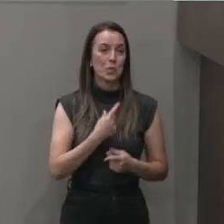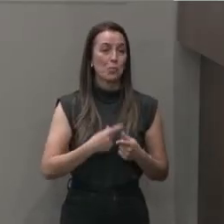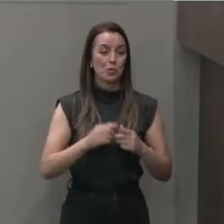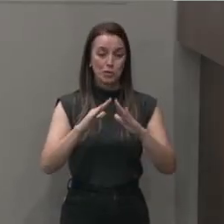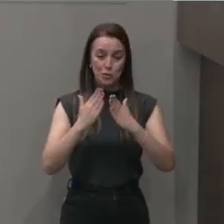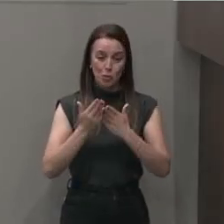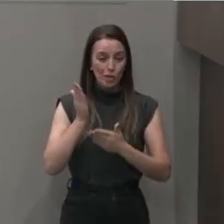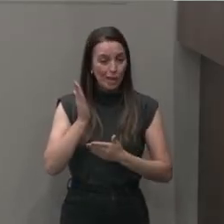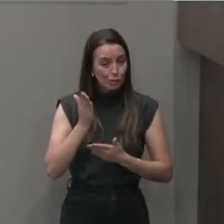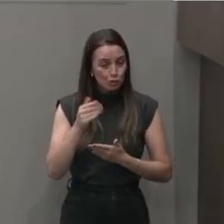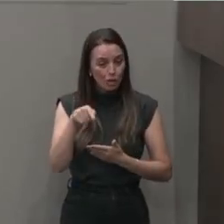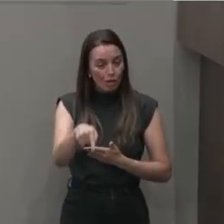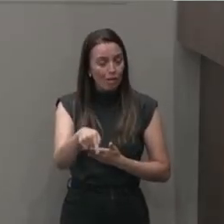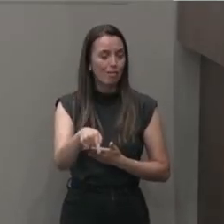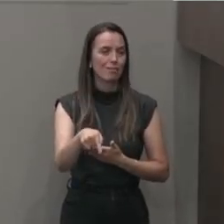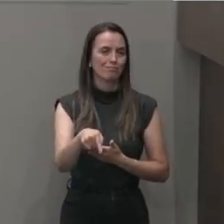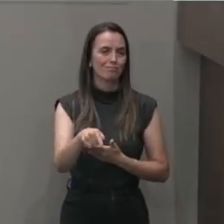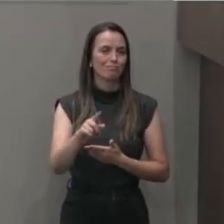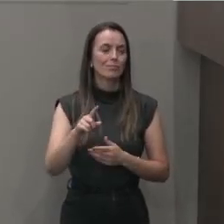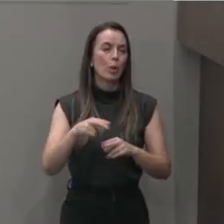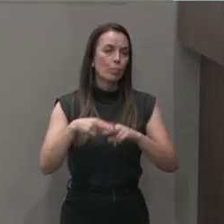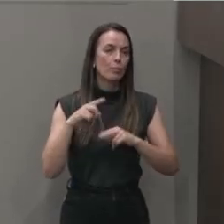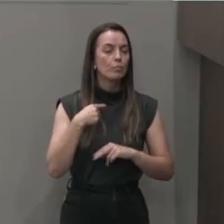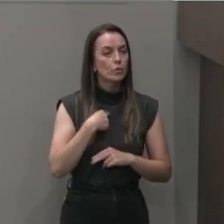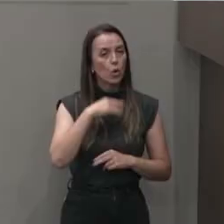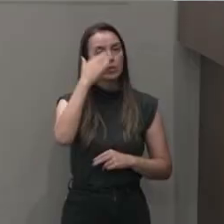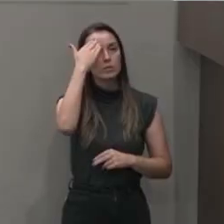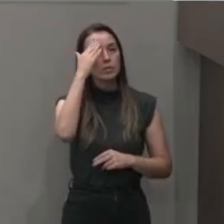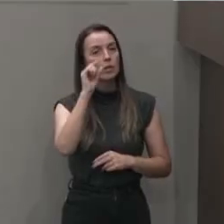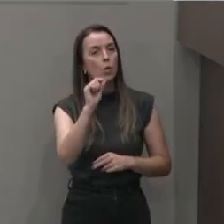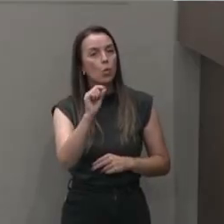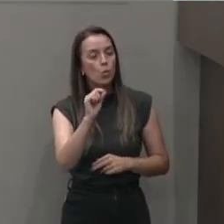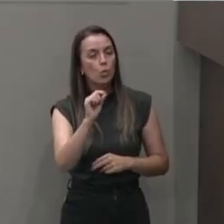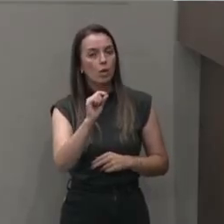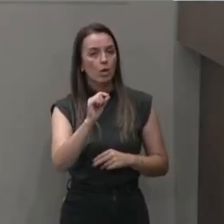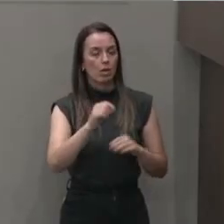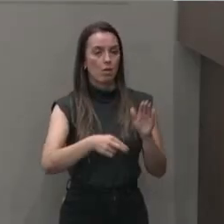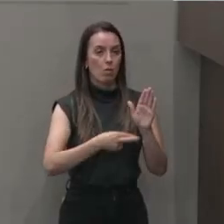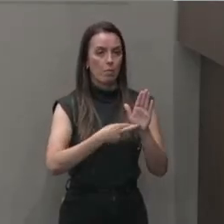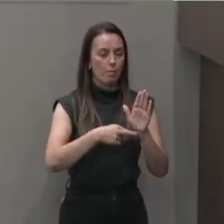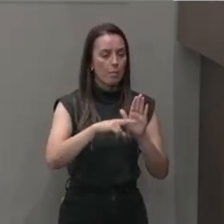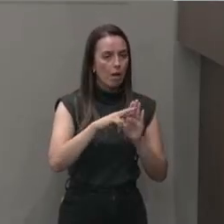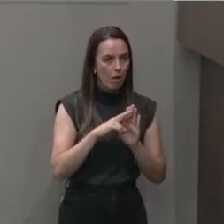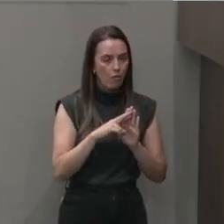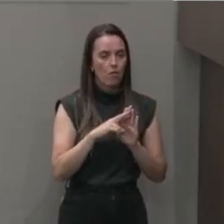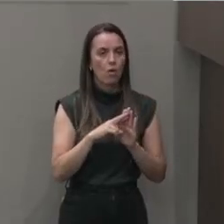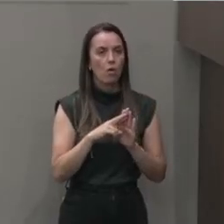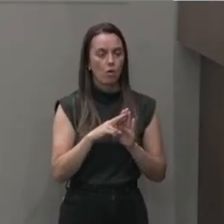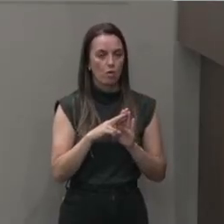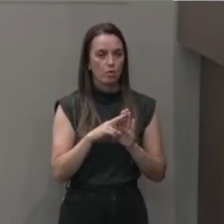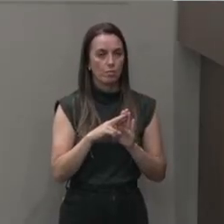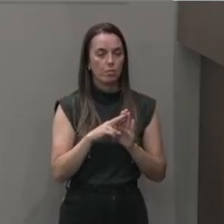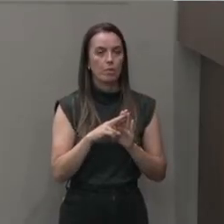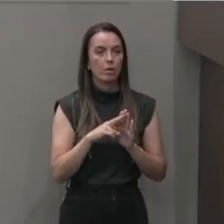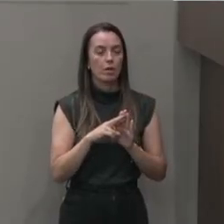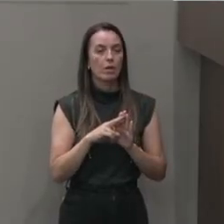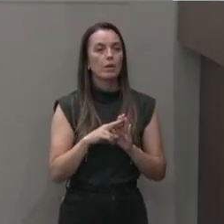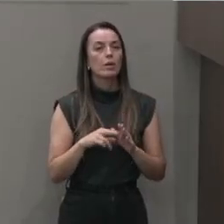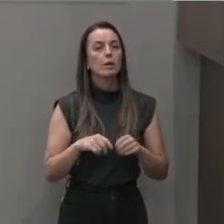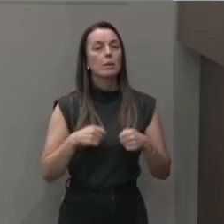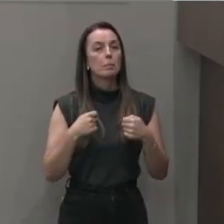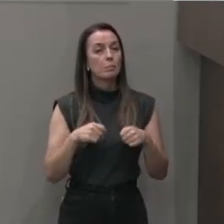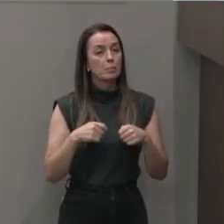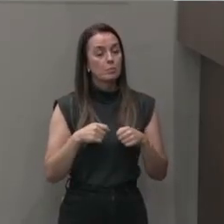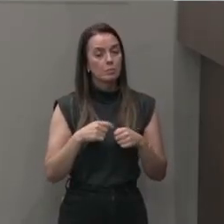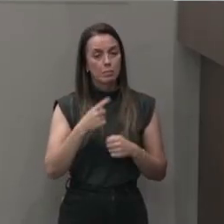Então, entendemos a contrapartida de uma reforma não suprindo a necessidade e também toda a demanda de impacto